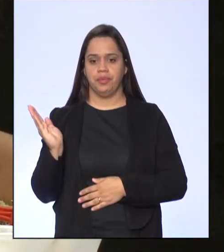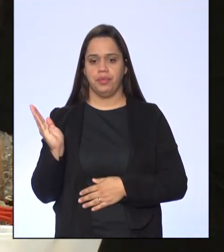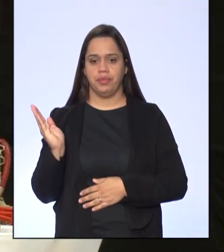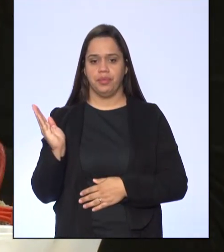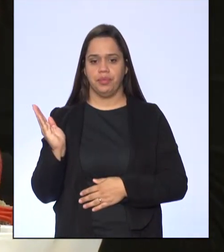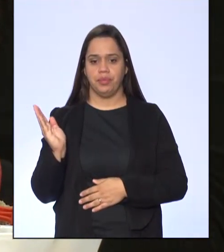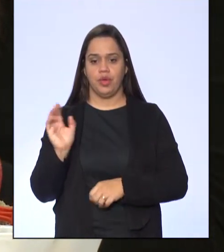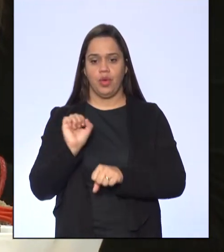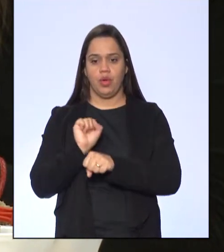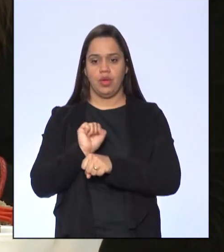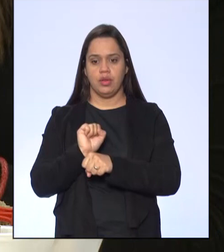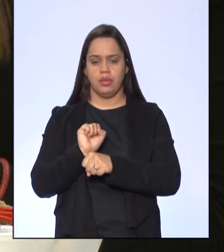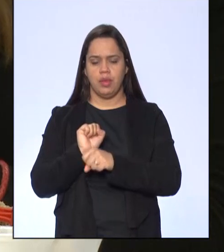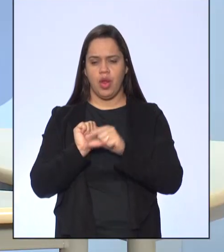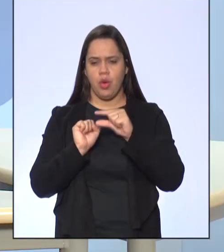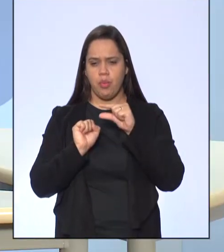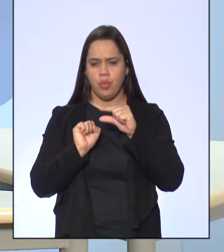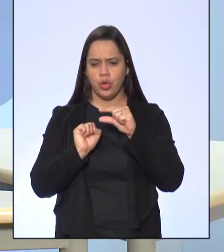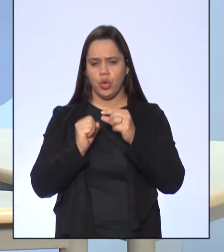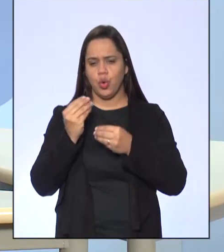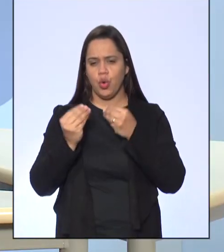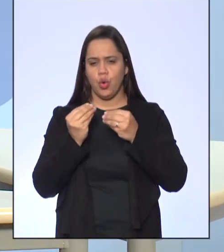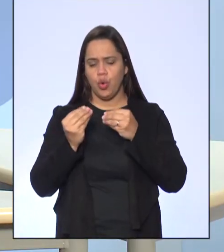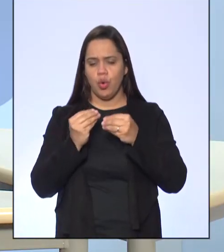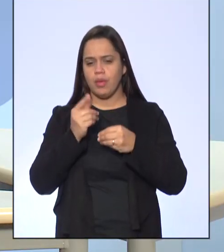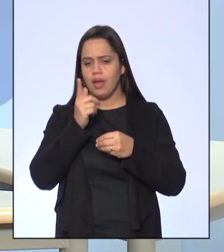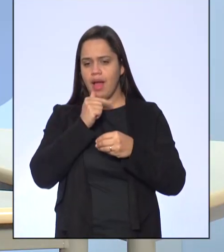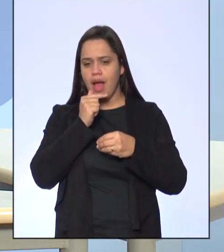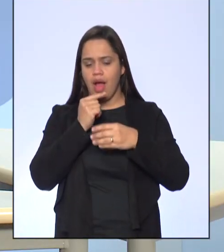Vamos esperar um pouquinho que a gente vai ver como que essa água vai descer.